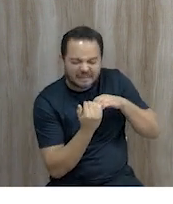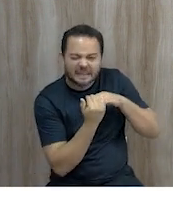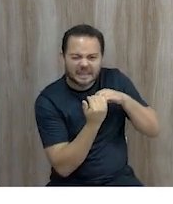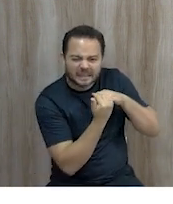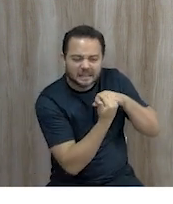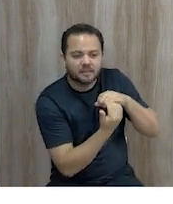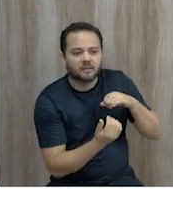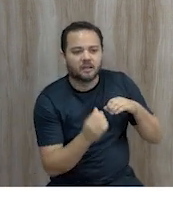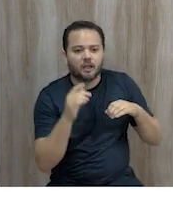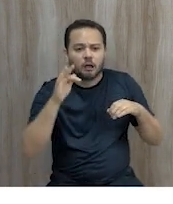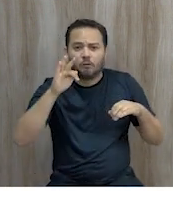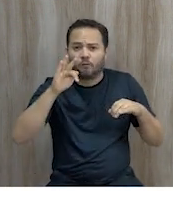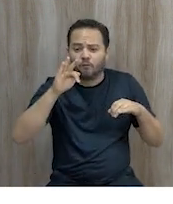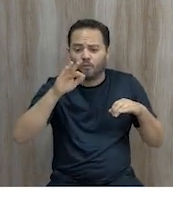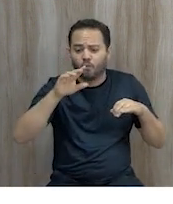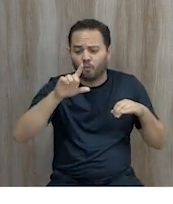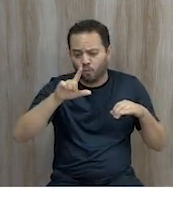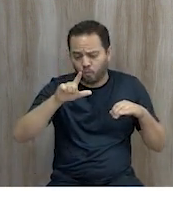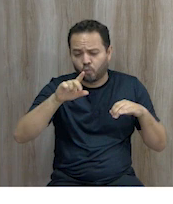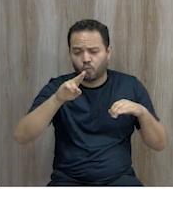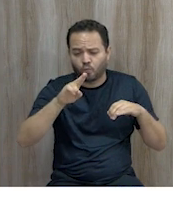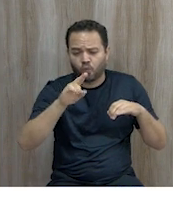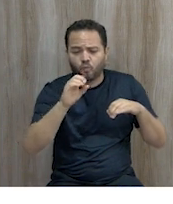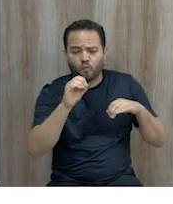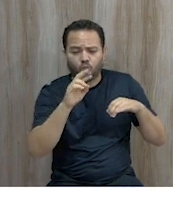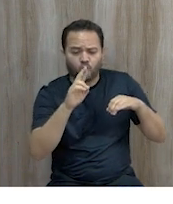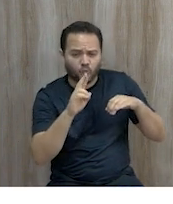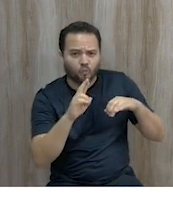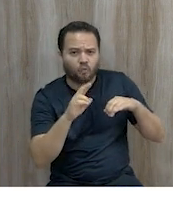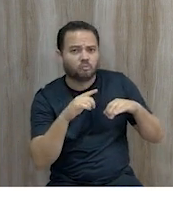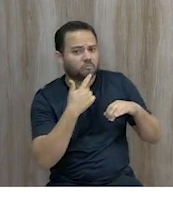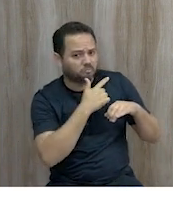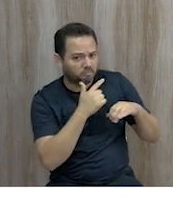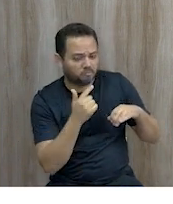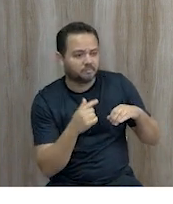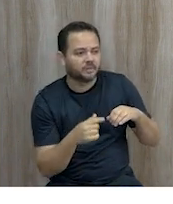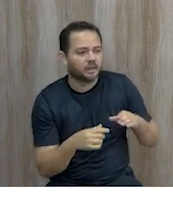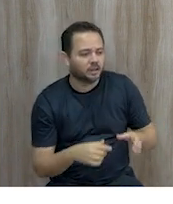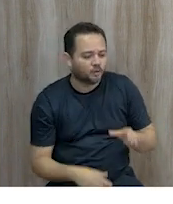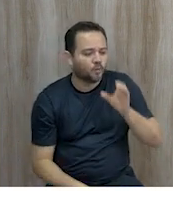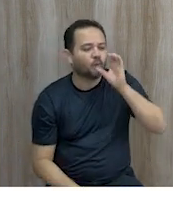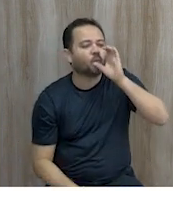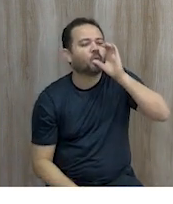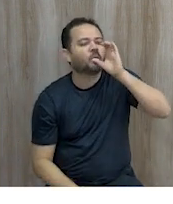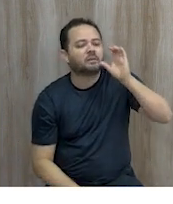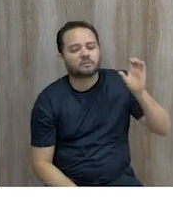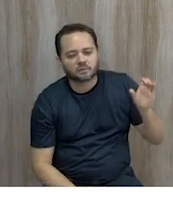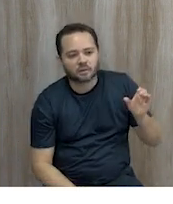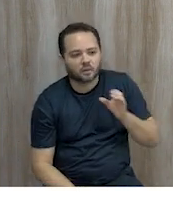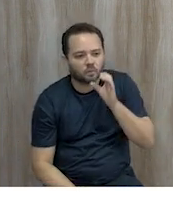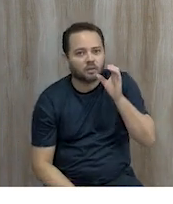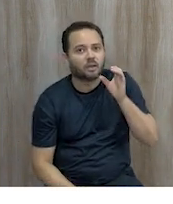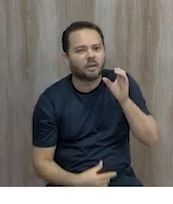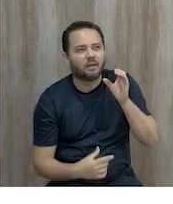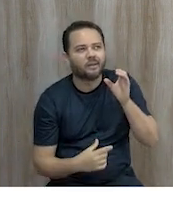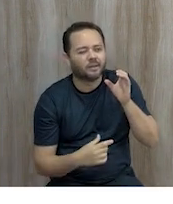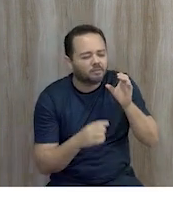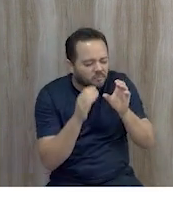usa flúor, enquanto ele toma água Bonafonte, ele perde a estrutura dentária.